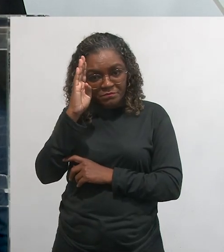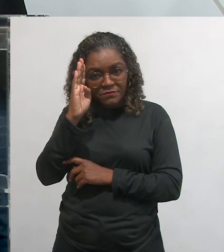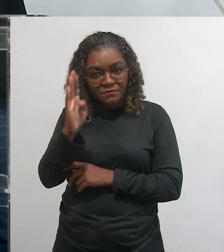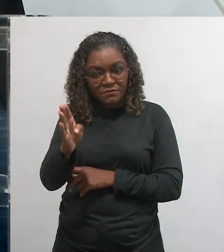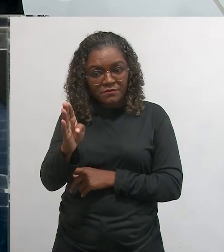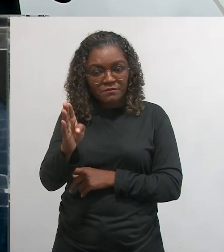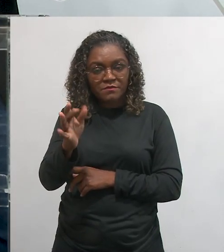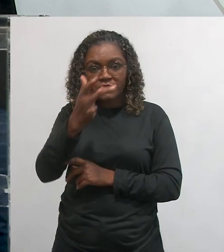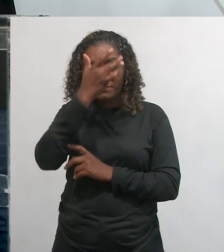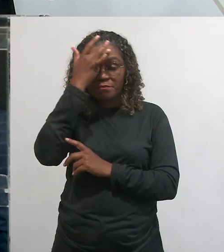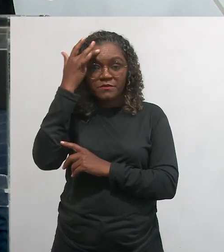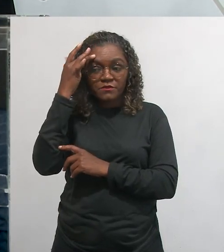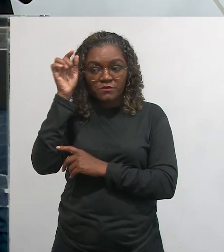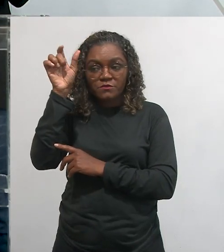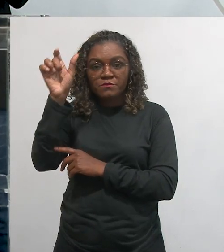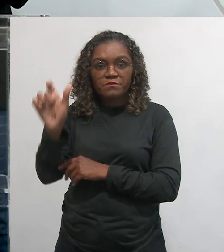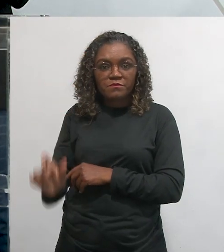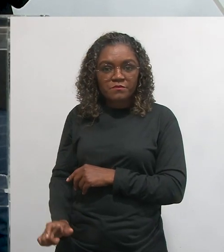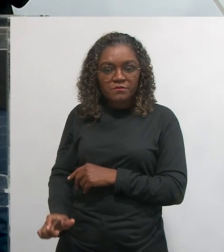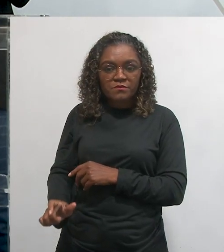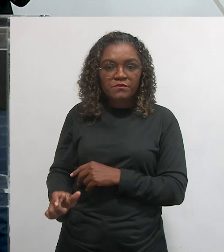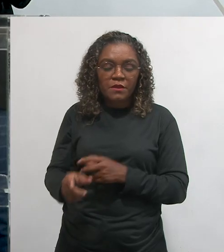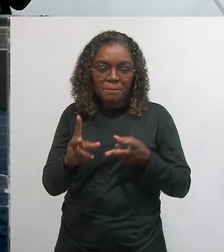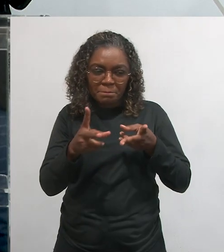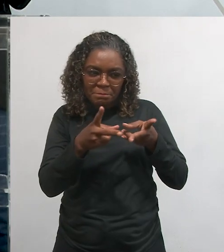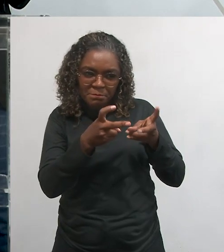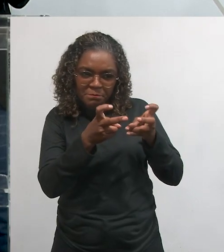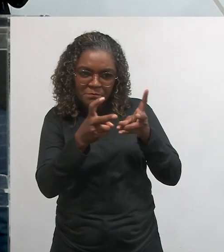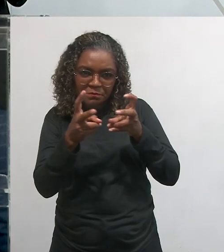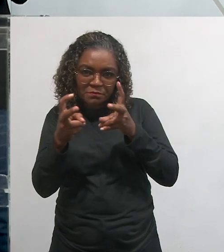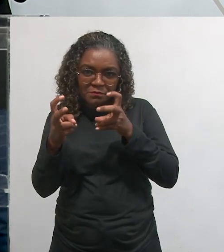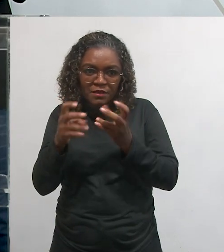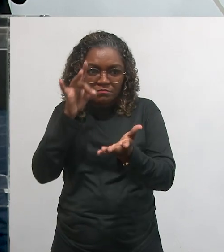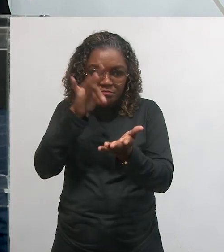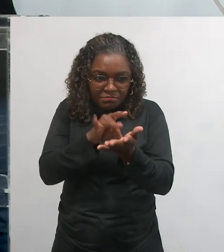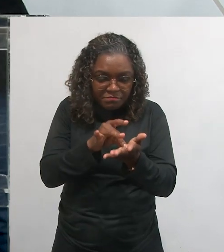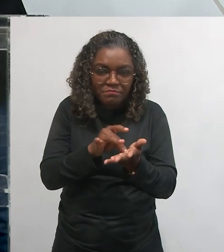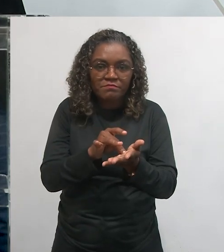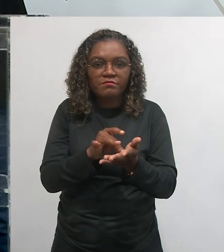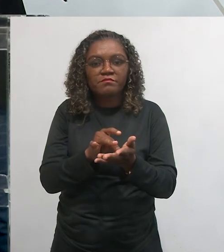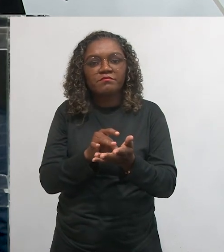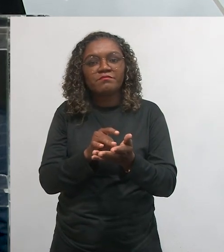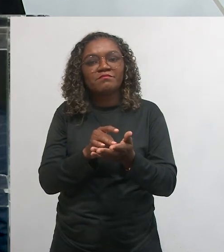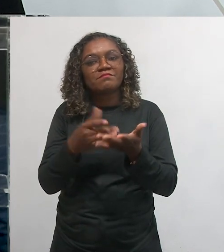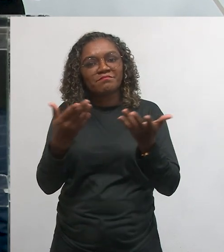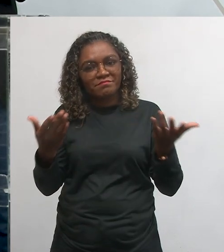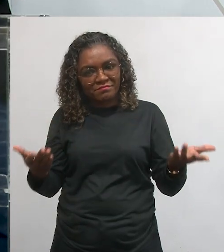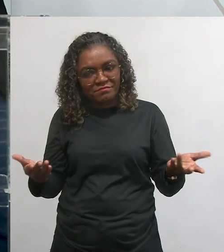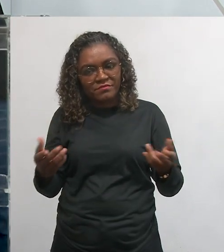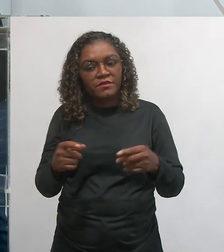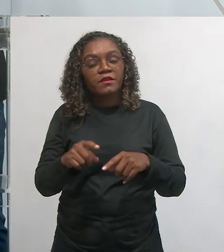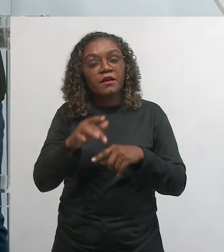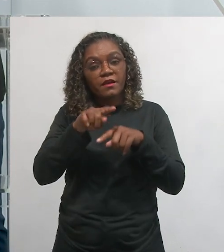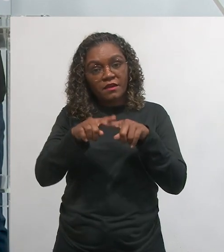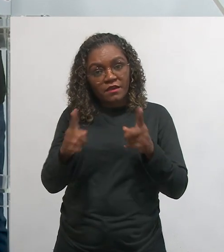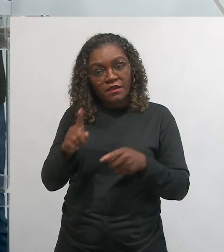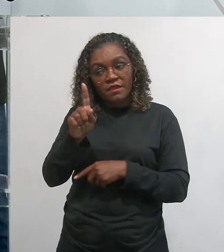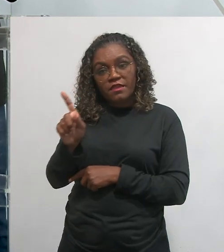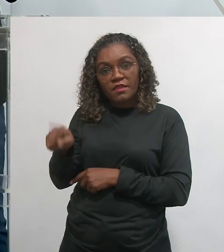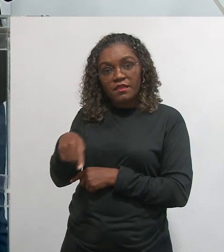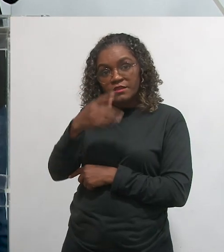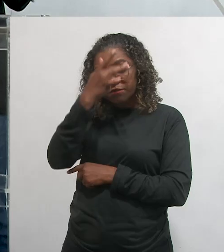Exclusivamente quem está mais afeito a perceber não as aparências das coisas, mas as essências das